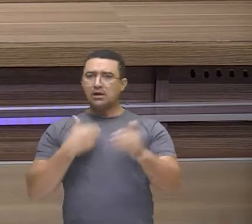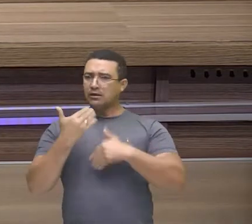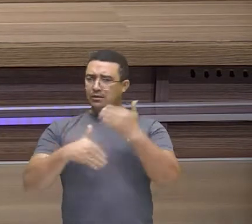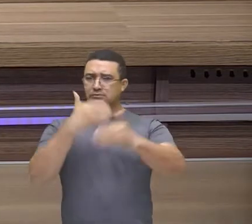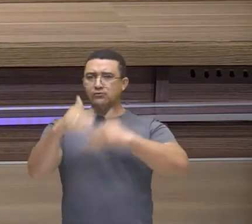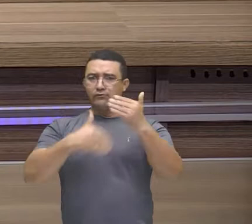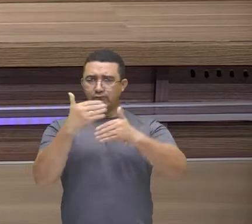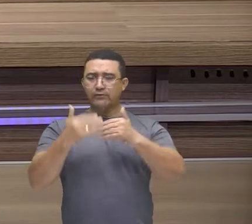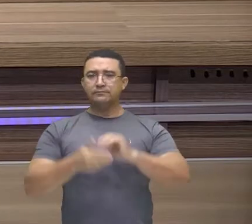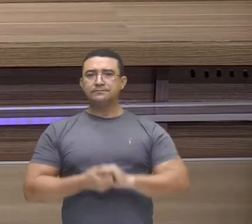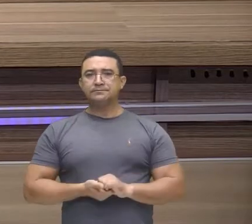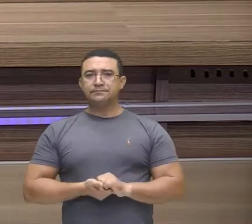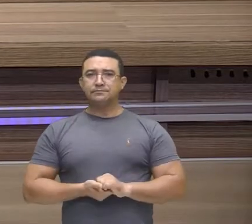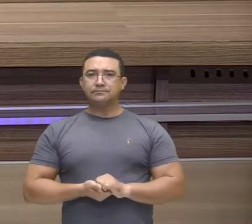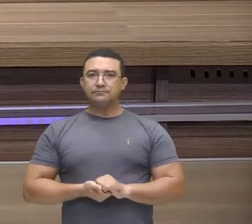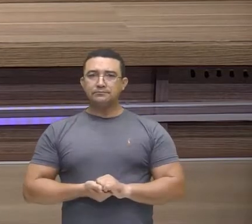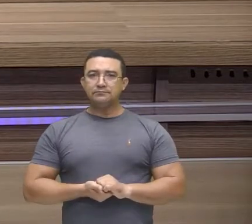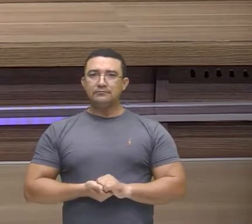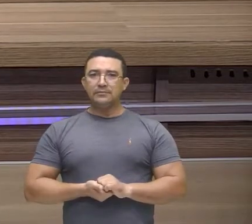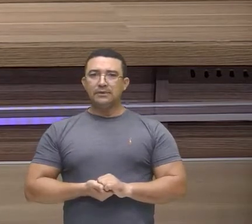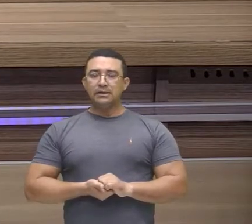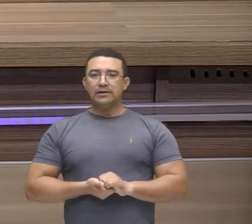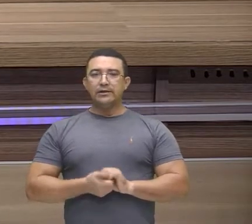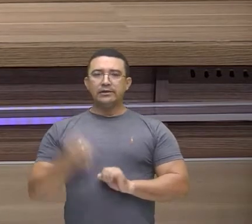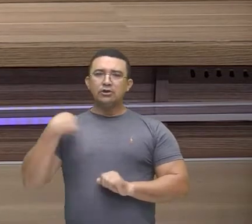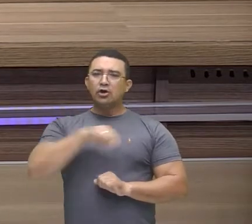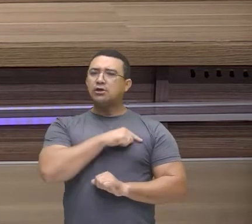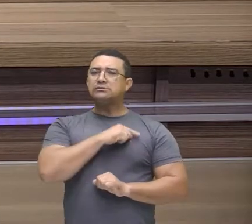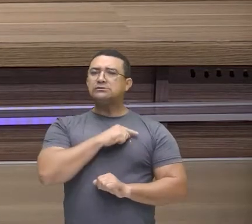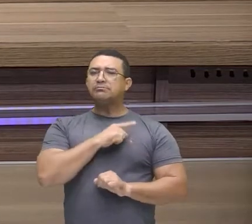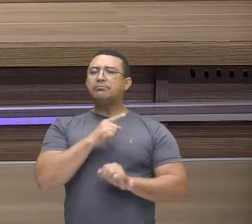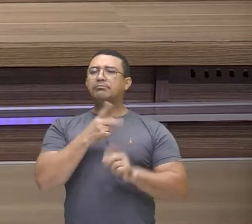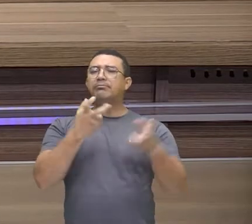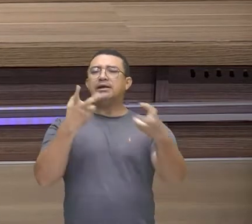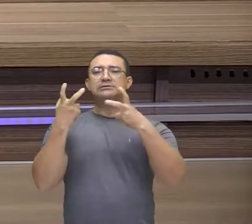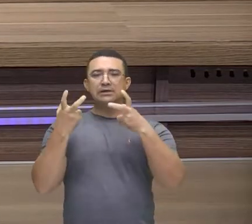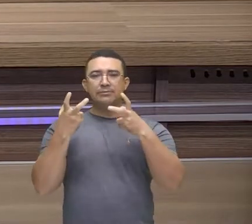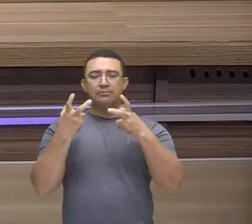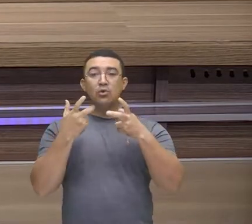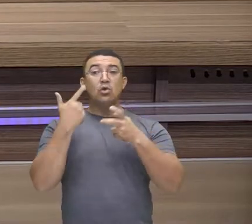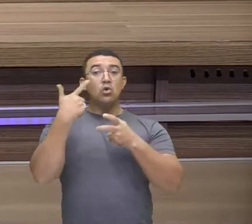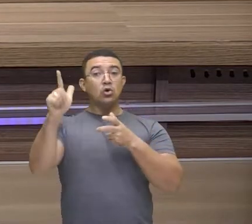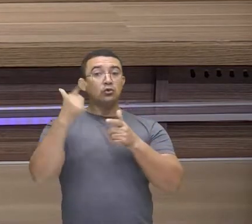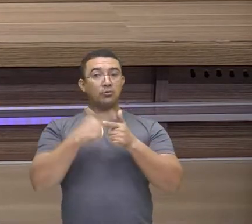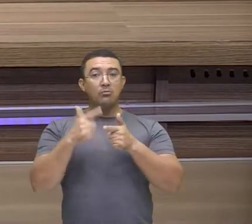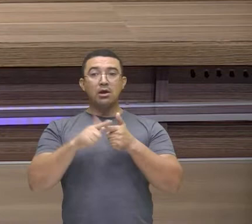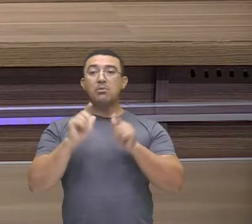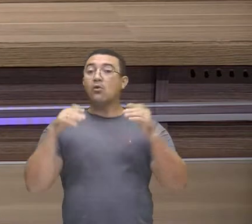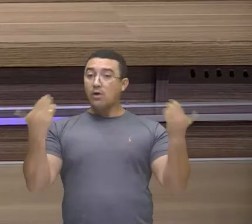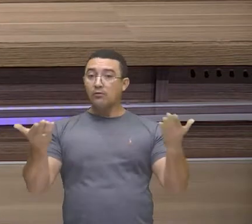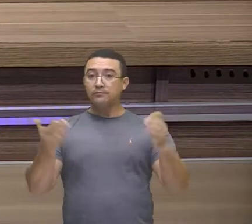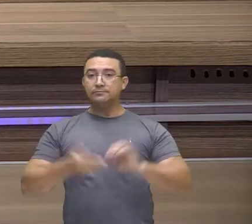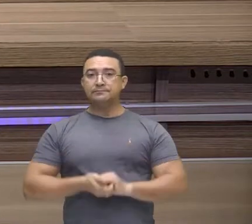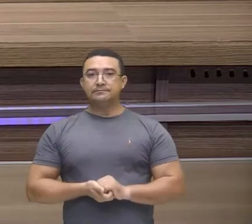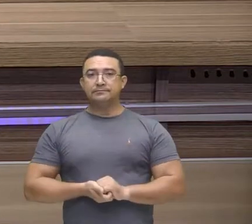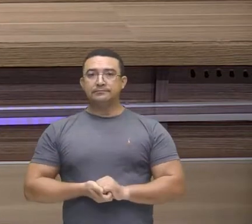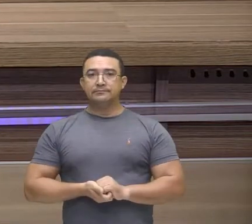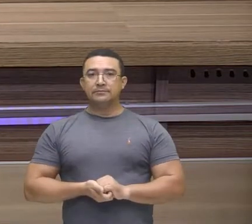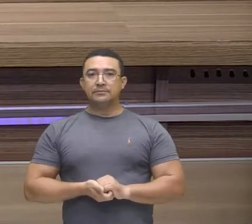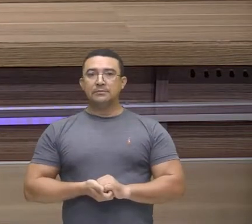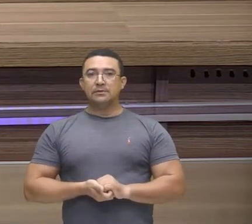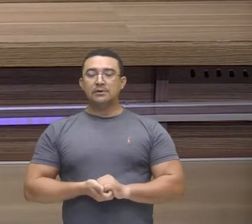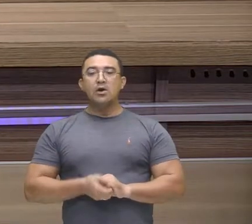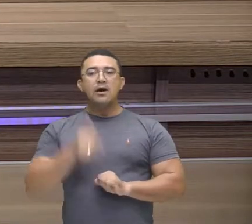na adolescência. Aí a gente começa a perceber outra situação. Qual é a situação? As meninas